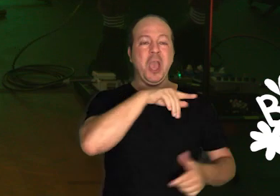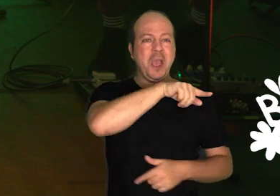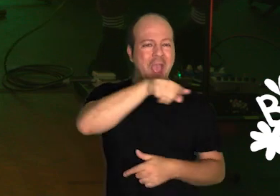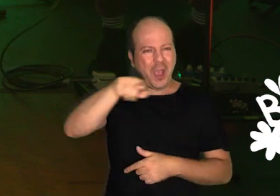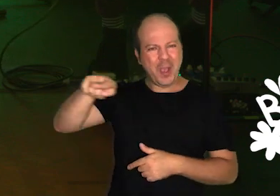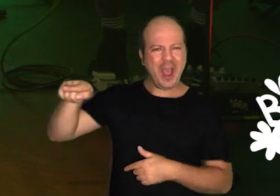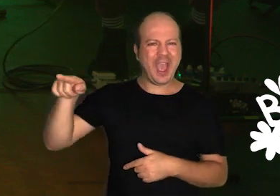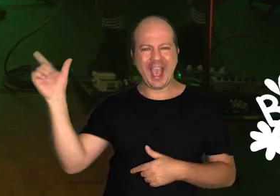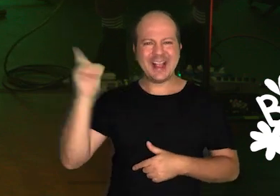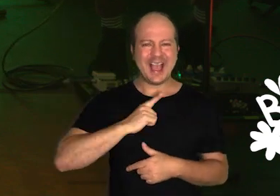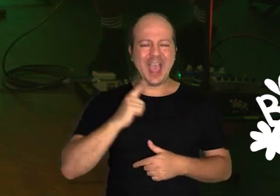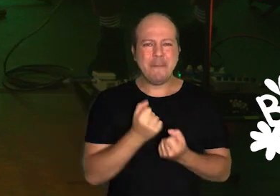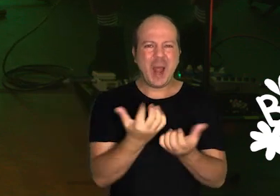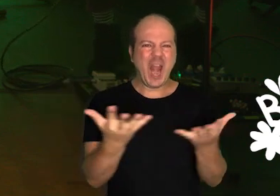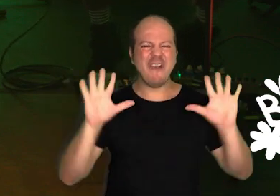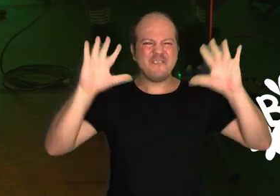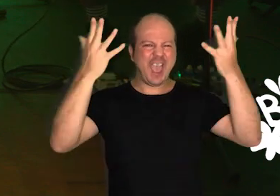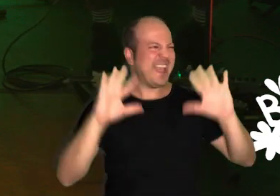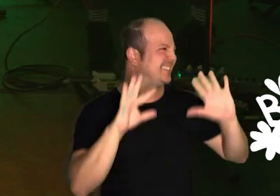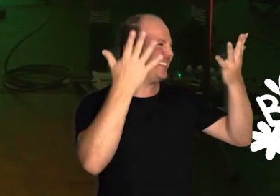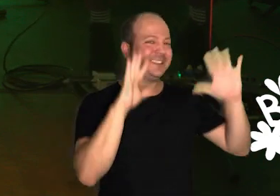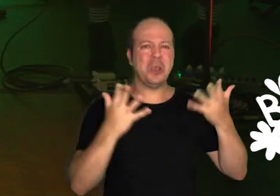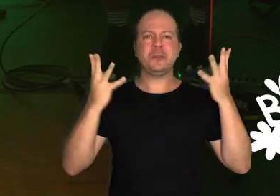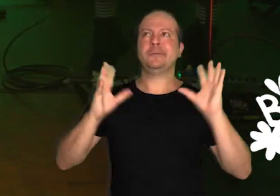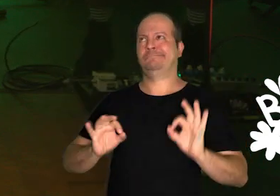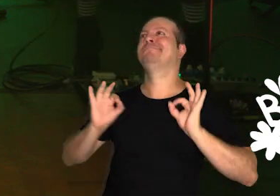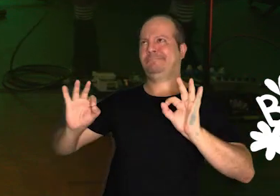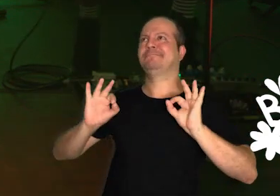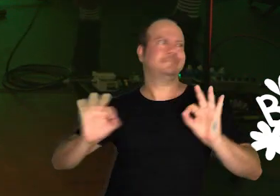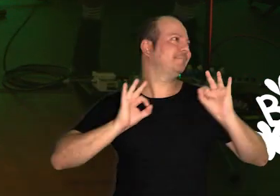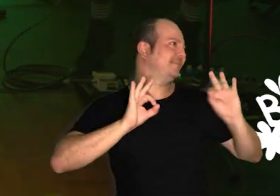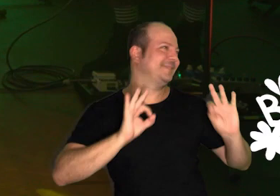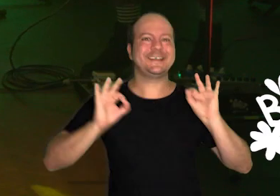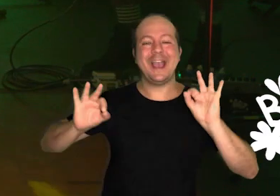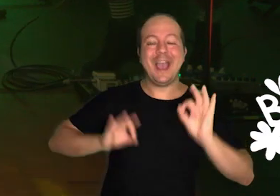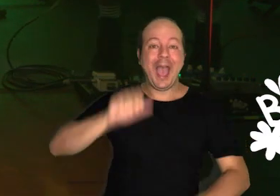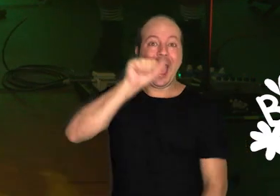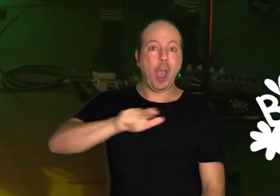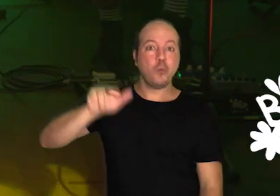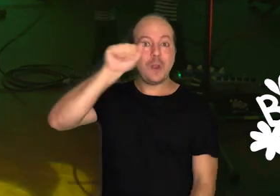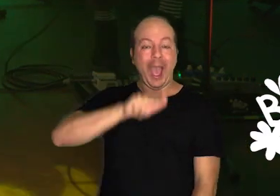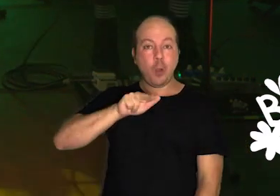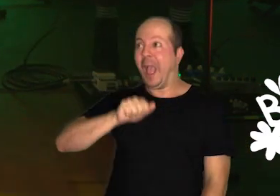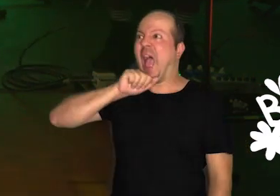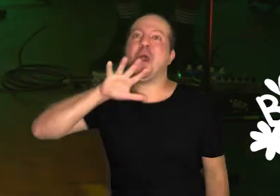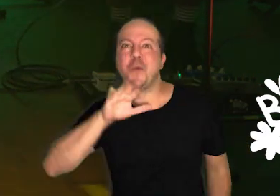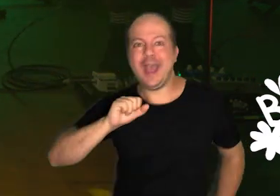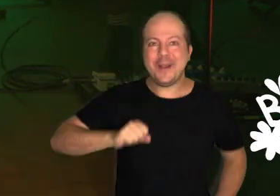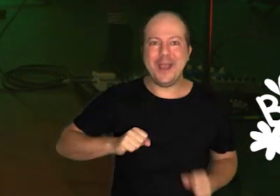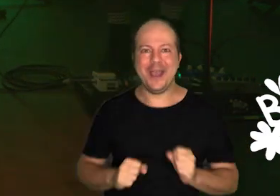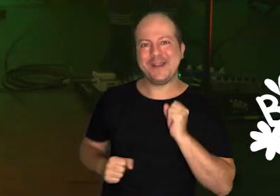no bambuzal tem festa que vai ser sensacional. Au, au, au.